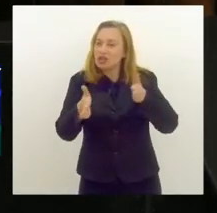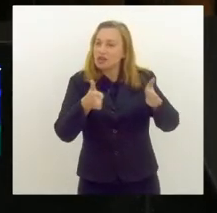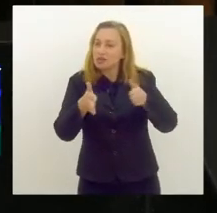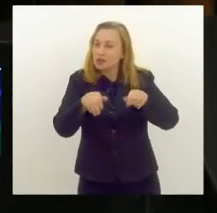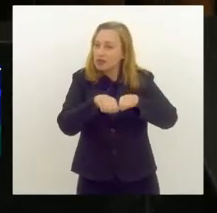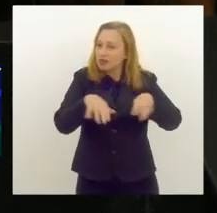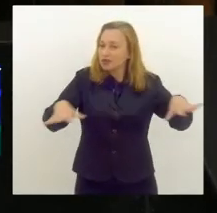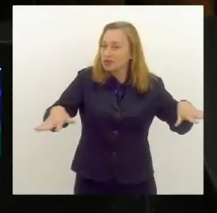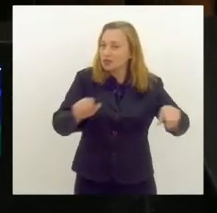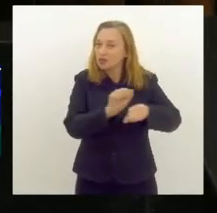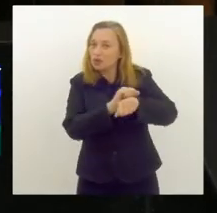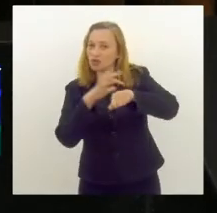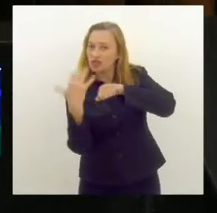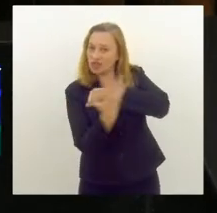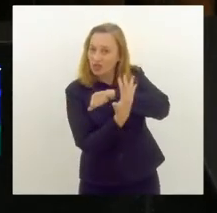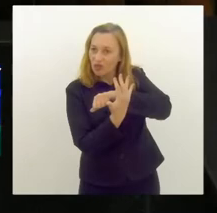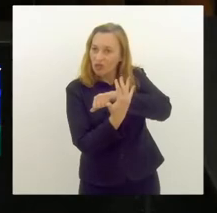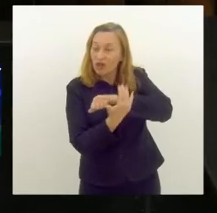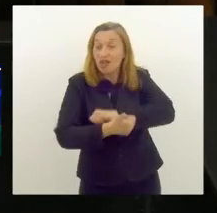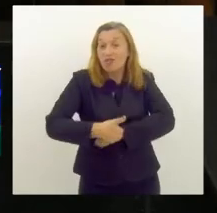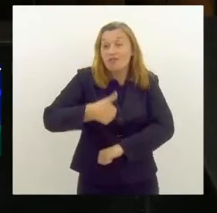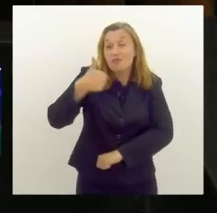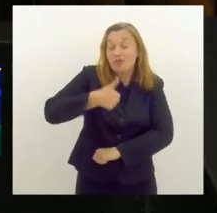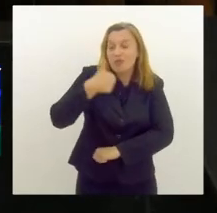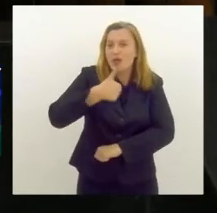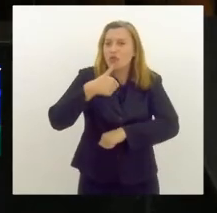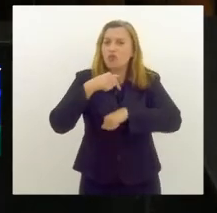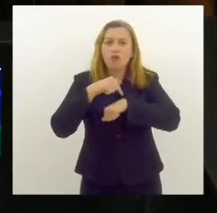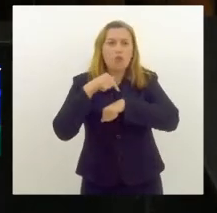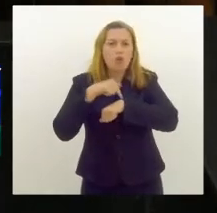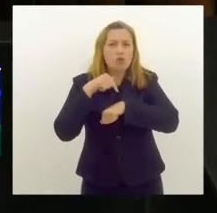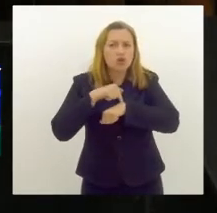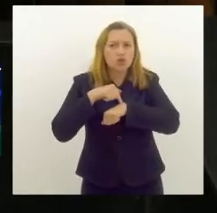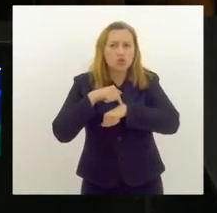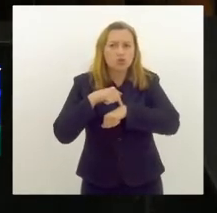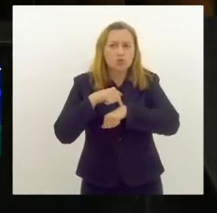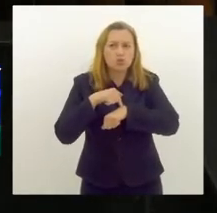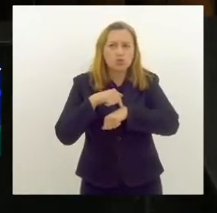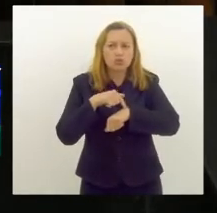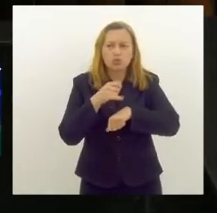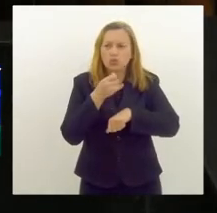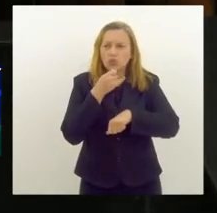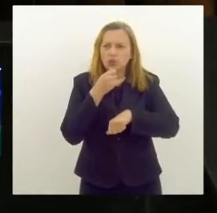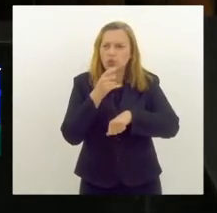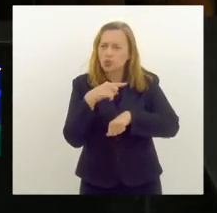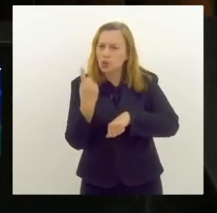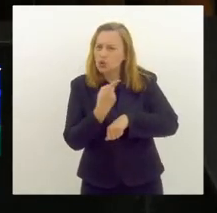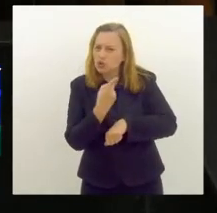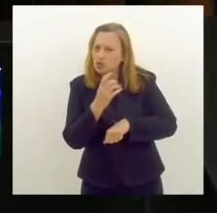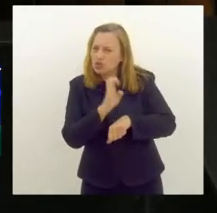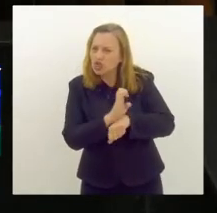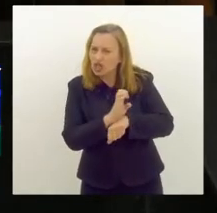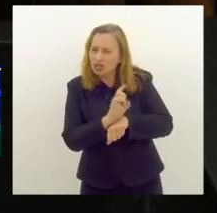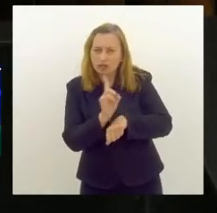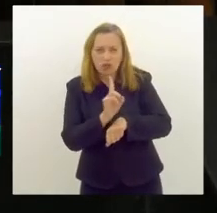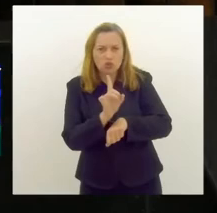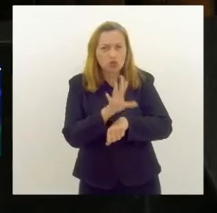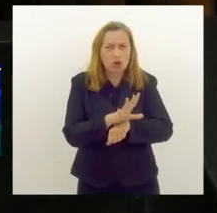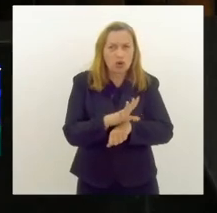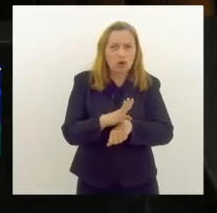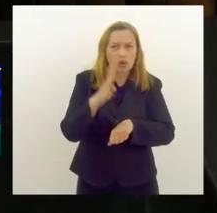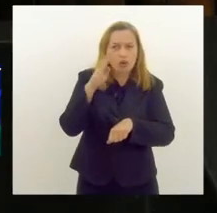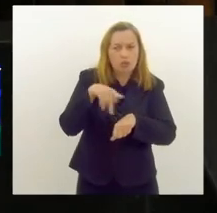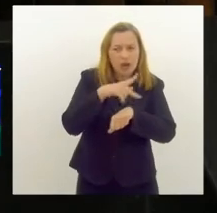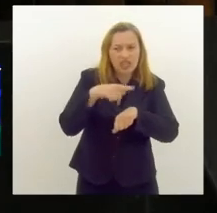da Covid-19, primeiro que foi um momento que assolou não só o nosso Estado, não só o nosso país,